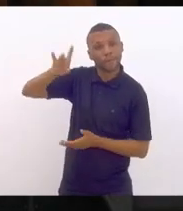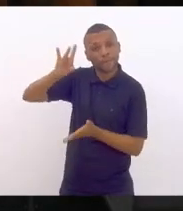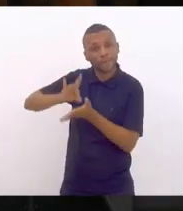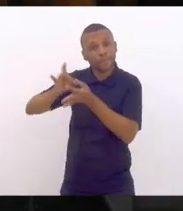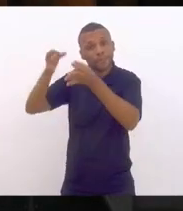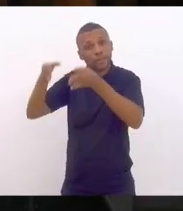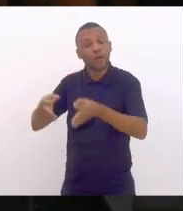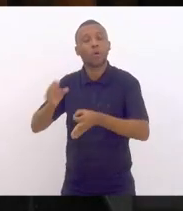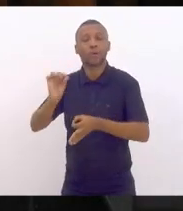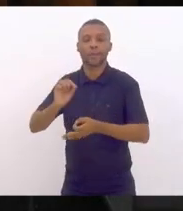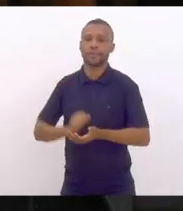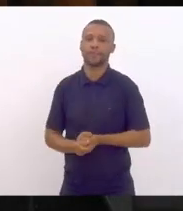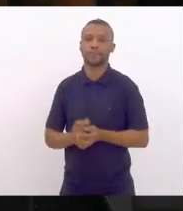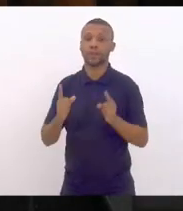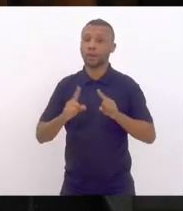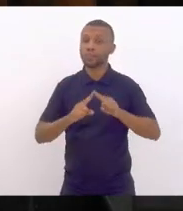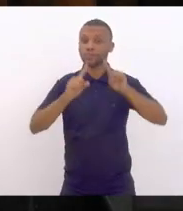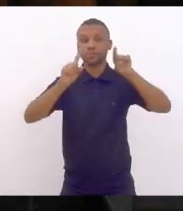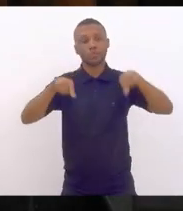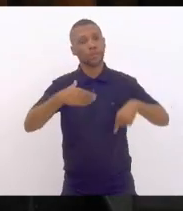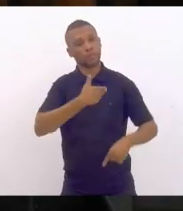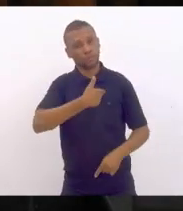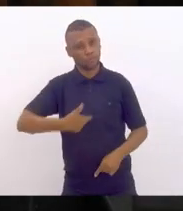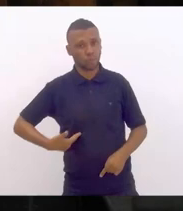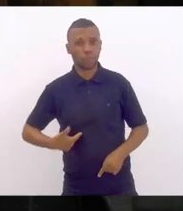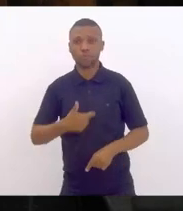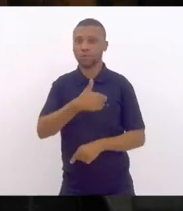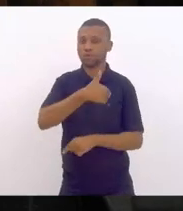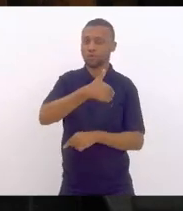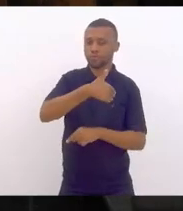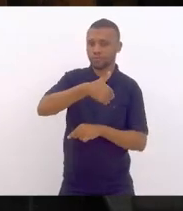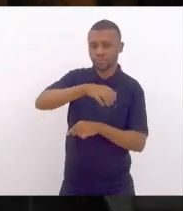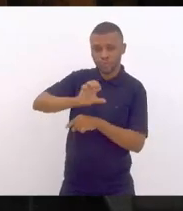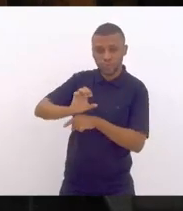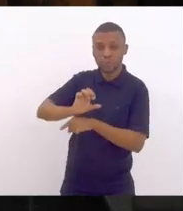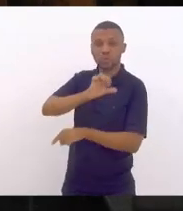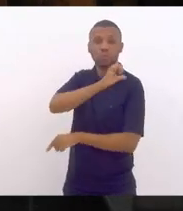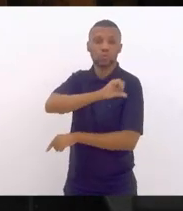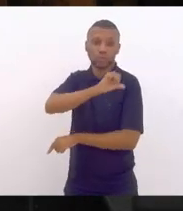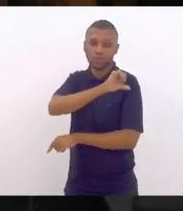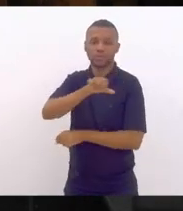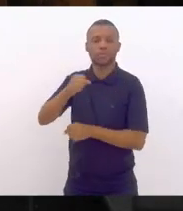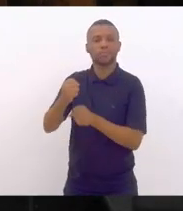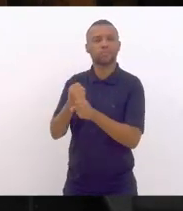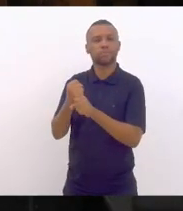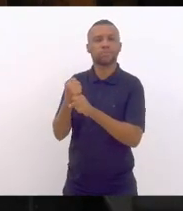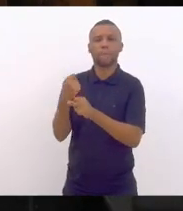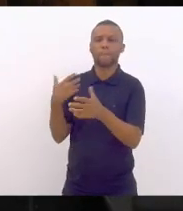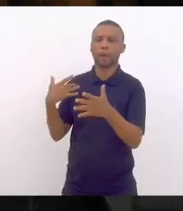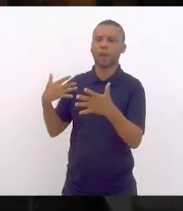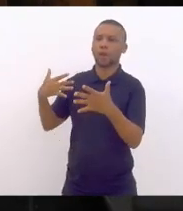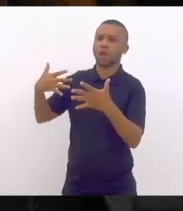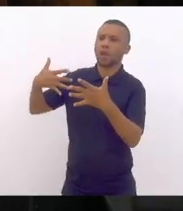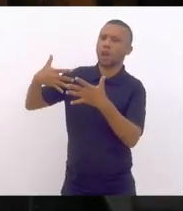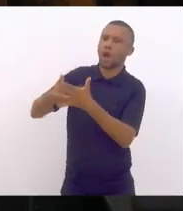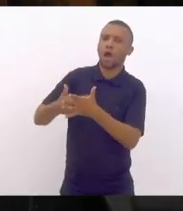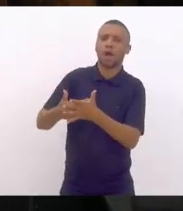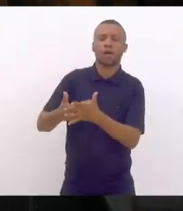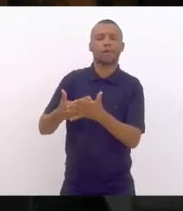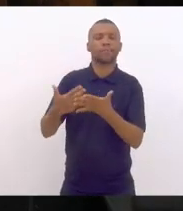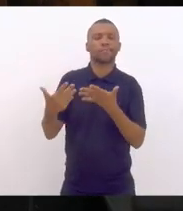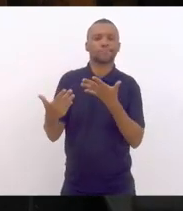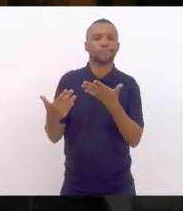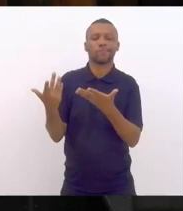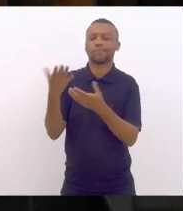funcionalismo público estadual ao longo dos últimos anos foi profundamente massacrado